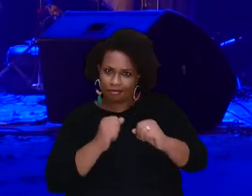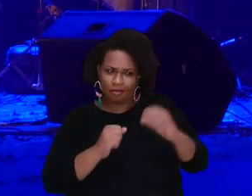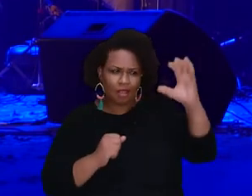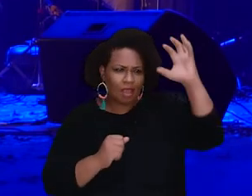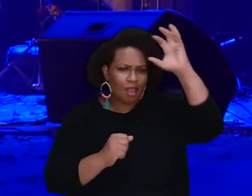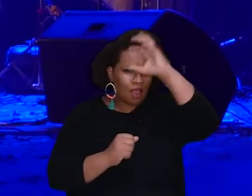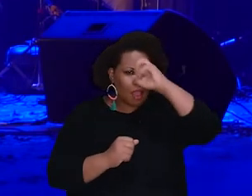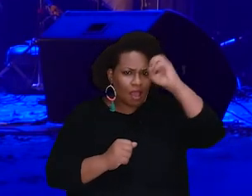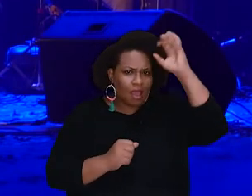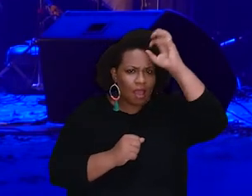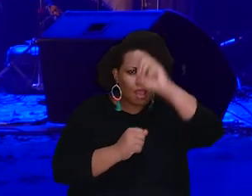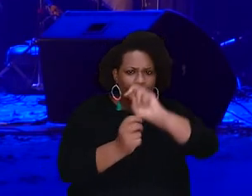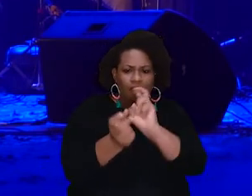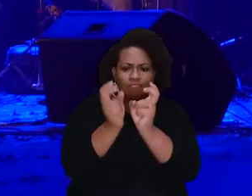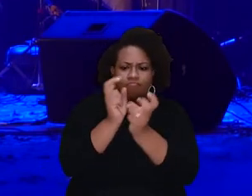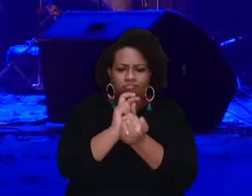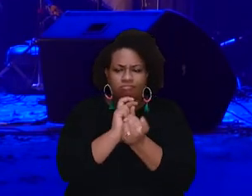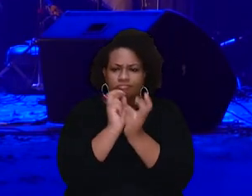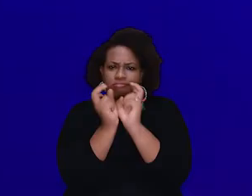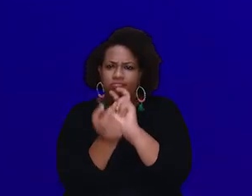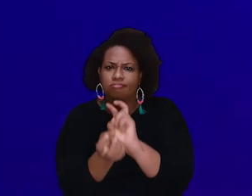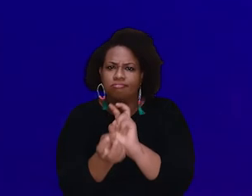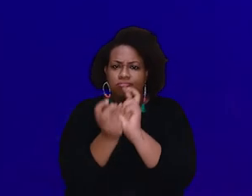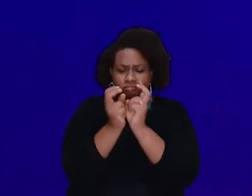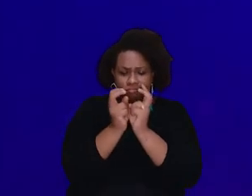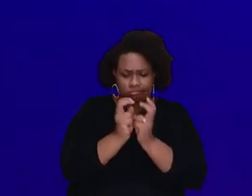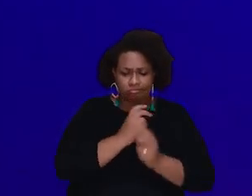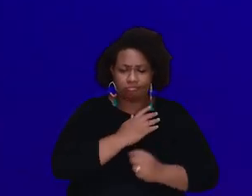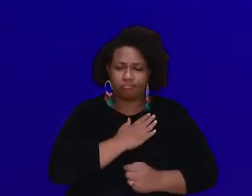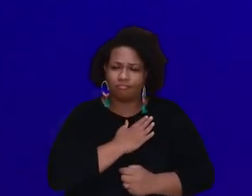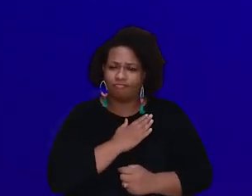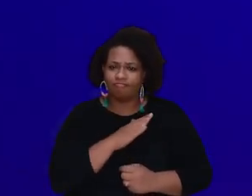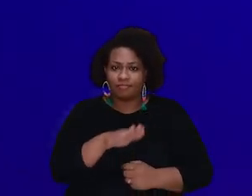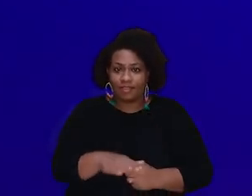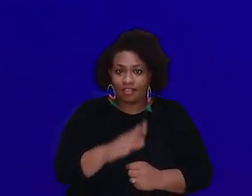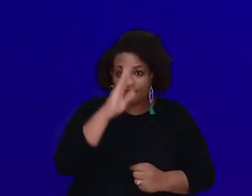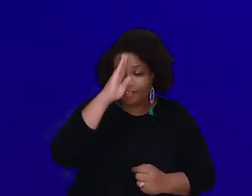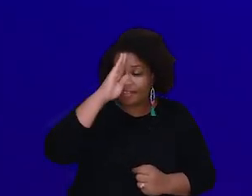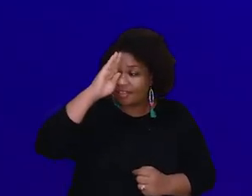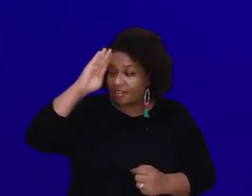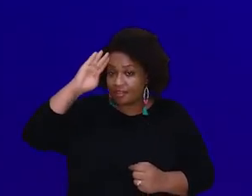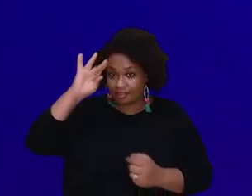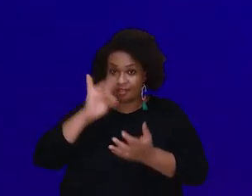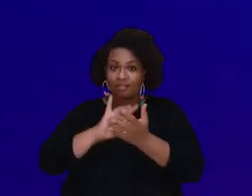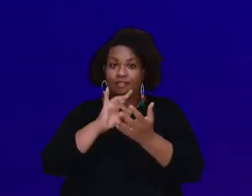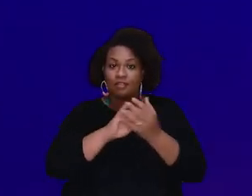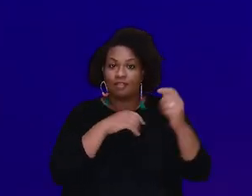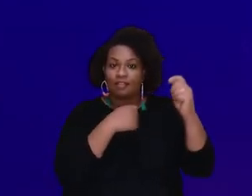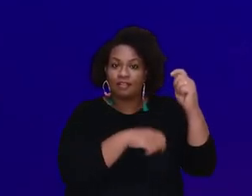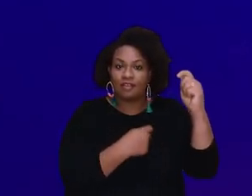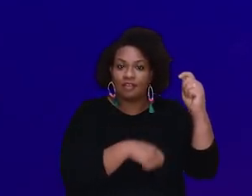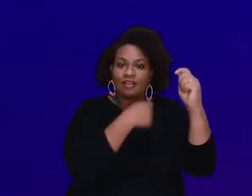Aprendi com a matamba jogar capoeira e viver candomblé. Ser original,